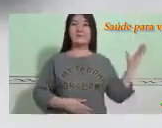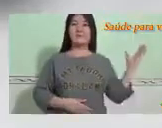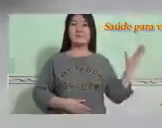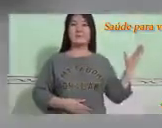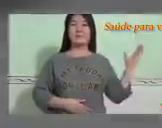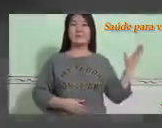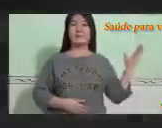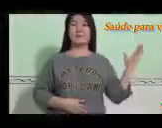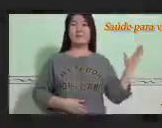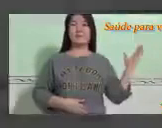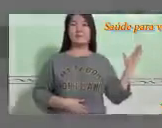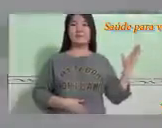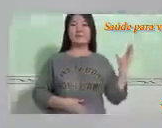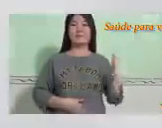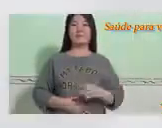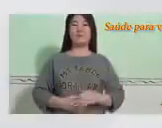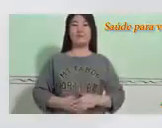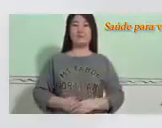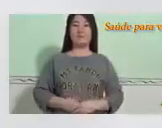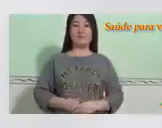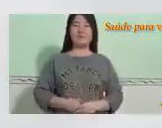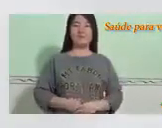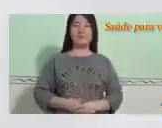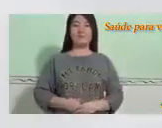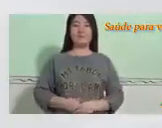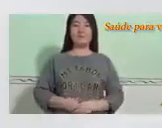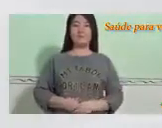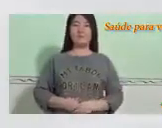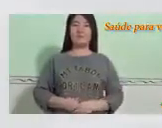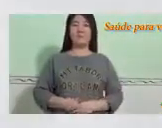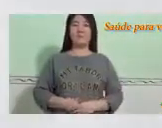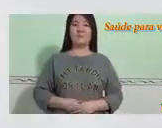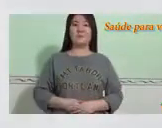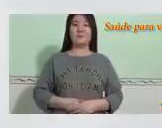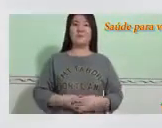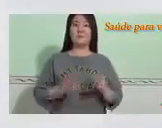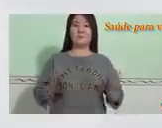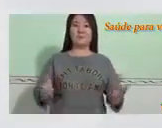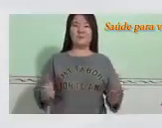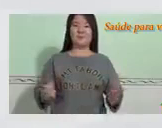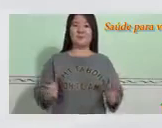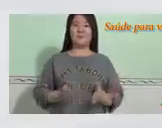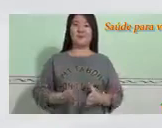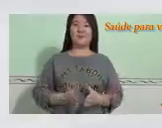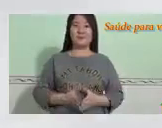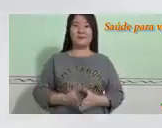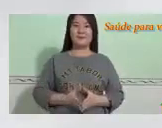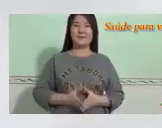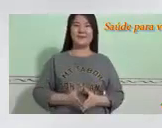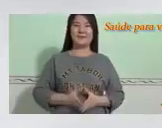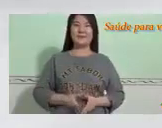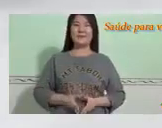ea cólica menstrual nos primeiros dias e poderão ocorrer perdas de sangue pela vagina vírgula que podem prolongar essa é a tr